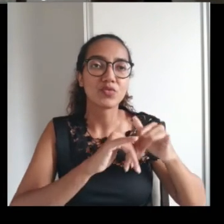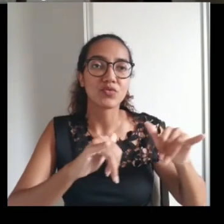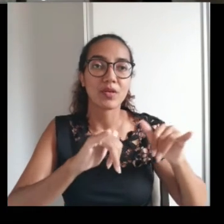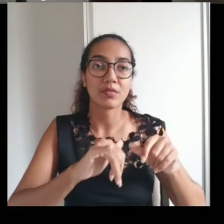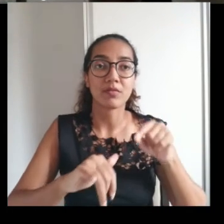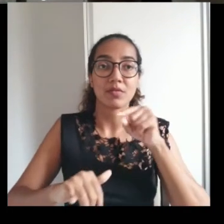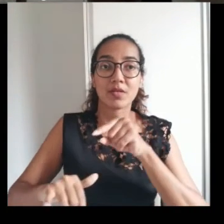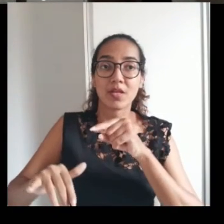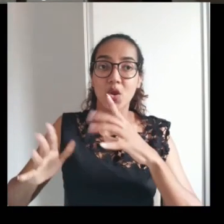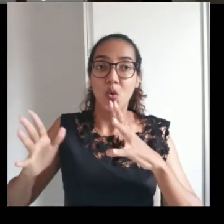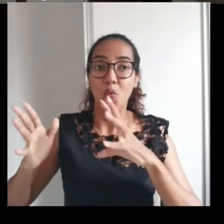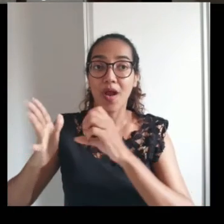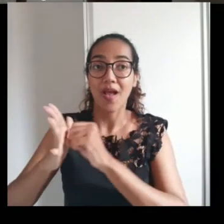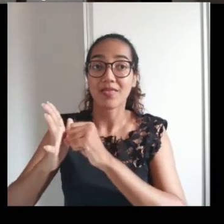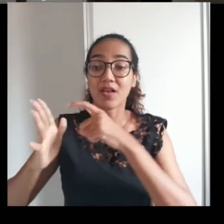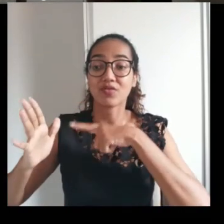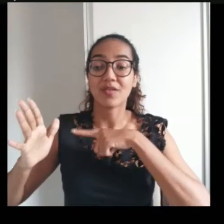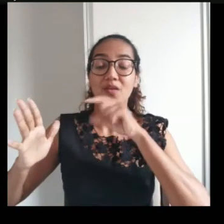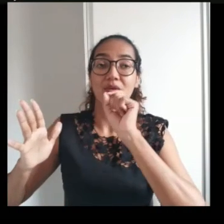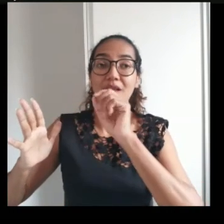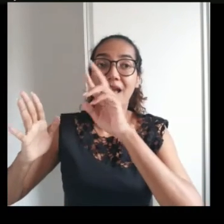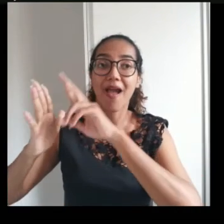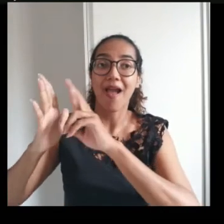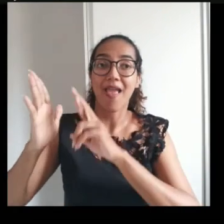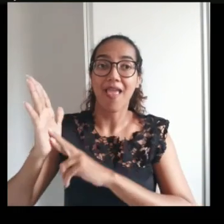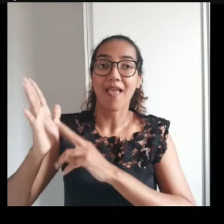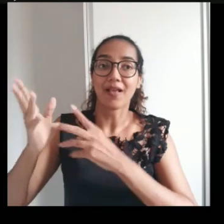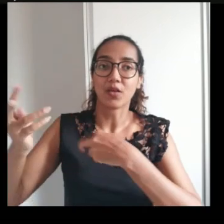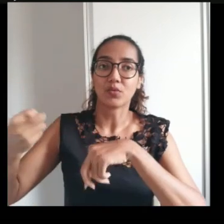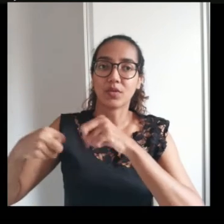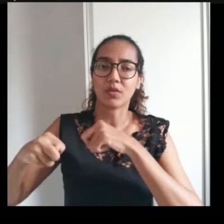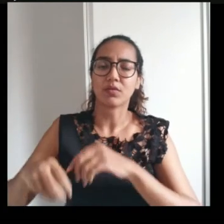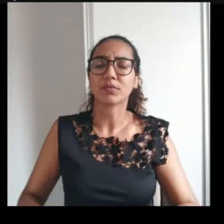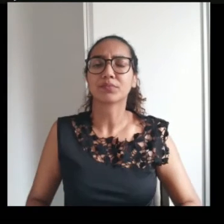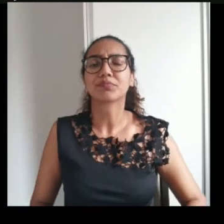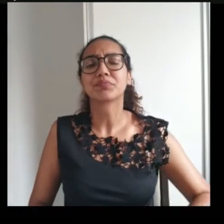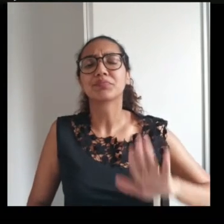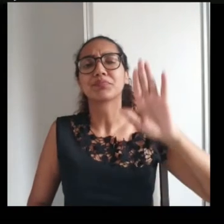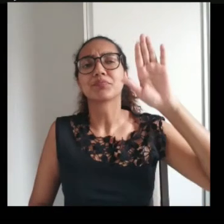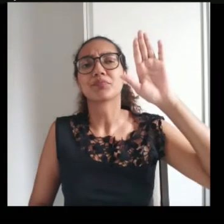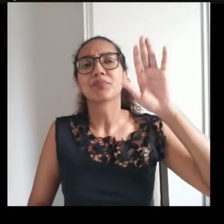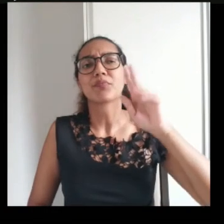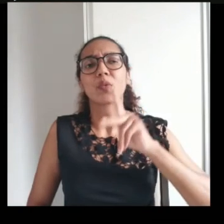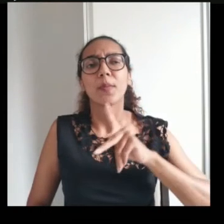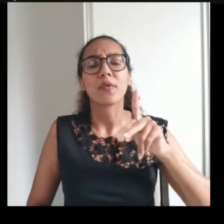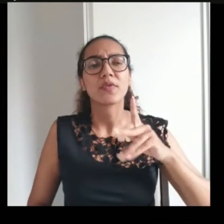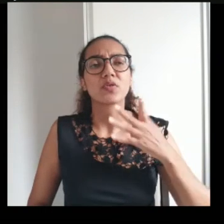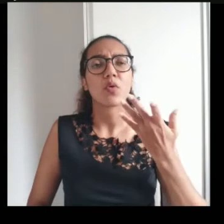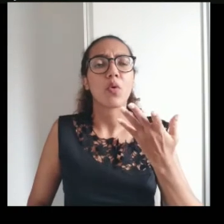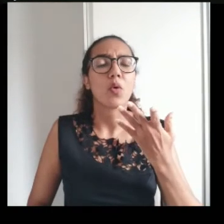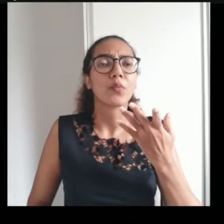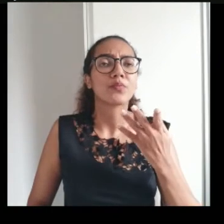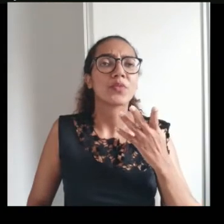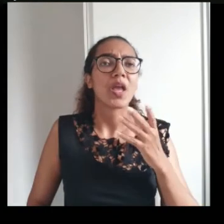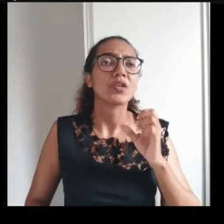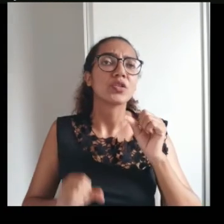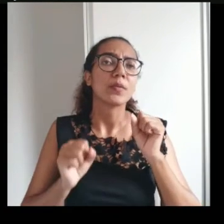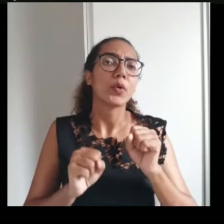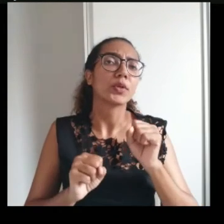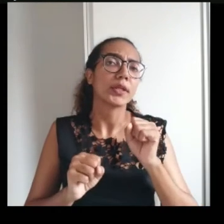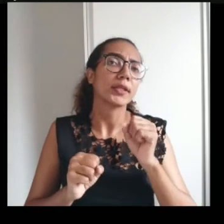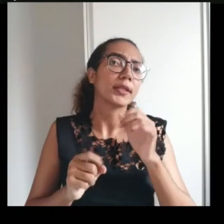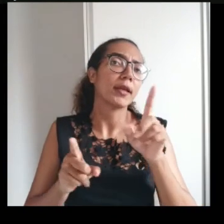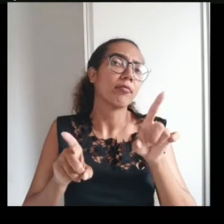aplicações... Oi? Professor, também, só para questão de ideia também, a gente poderia colocar umas regras, por exemplo. Se a